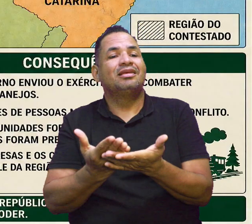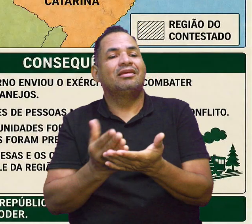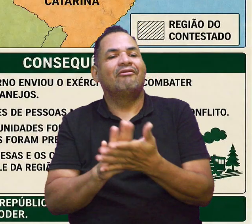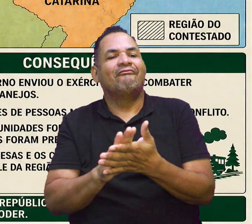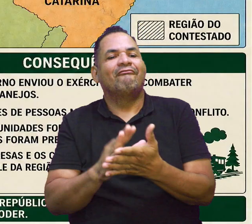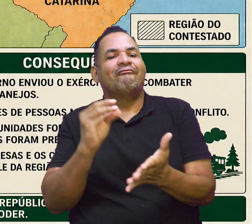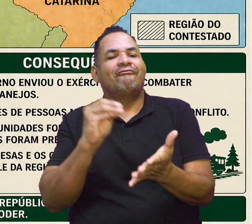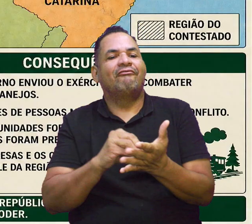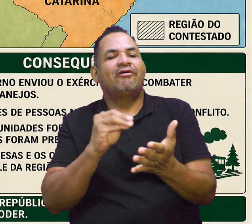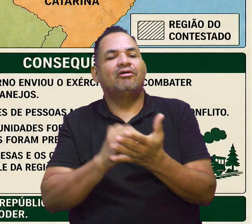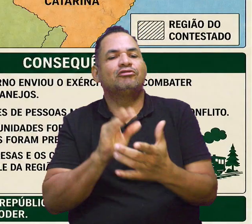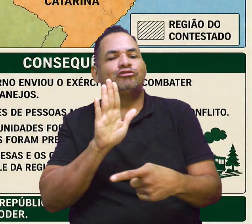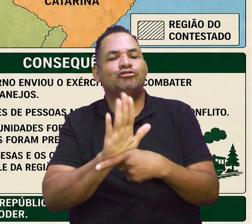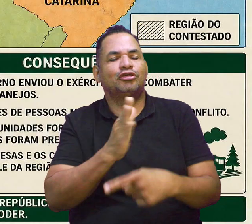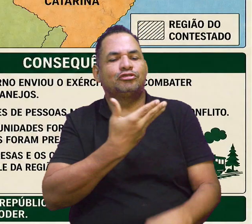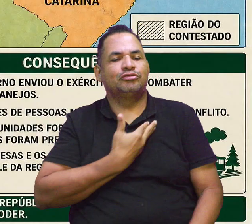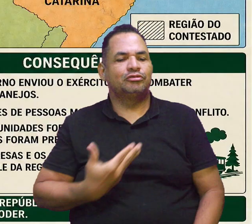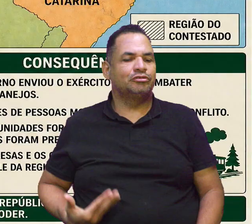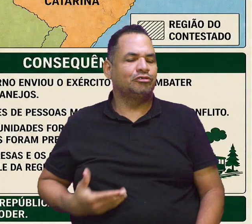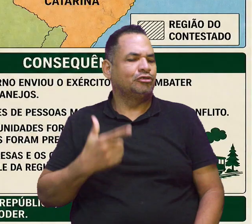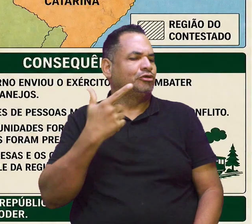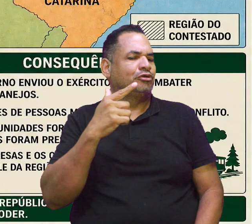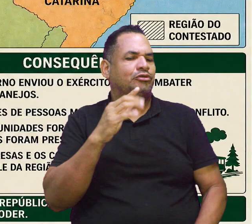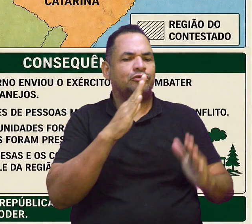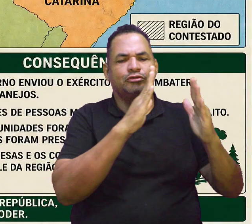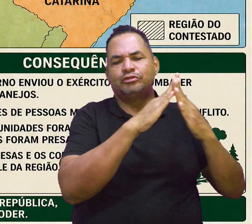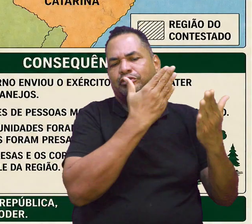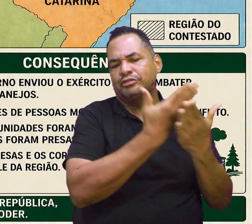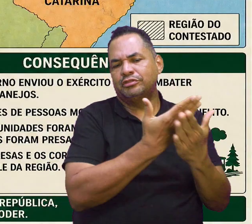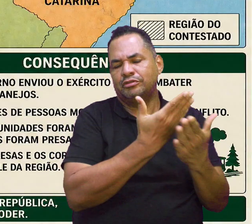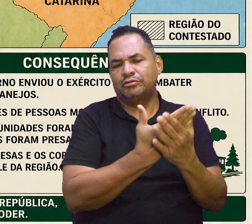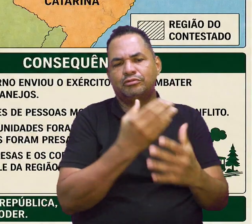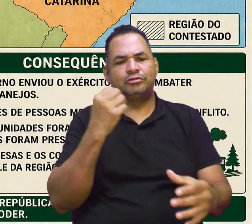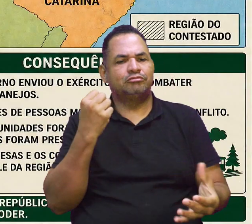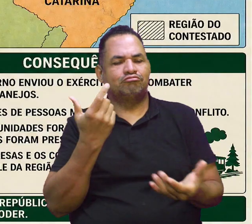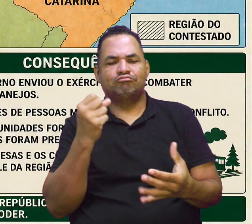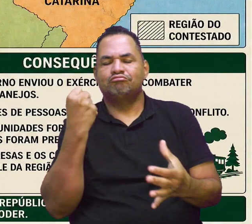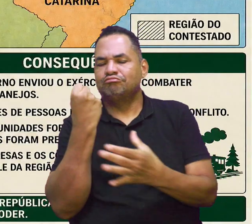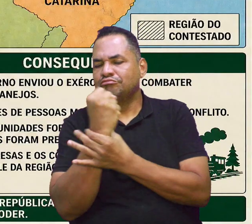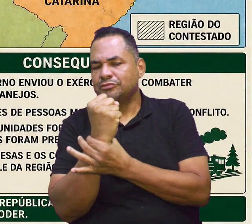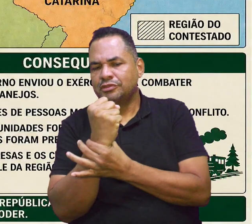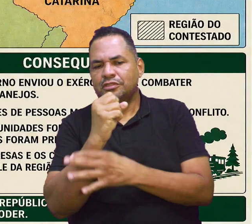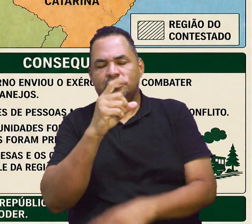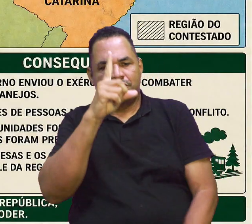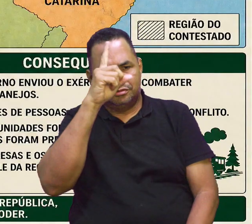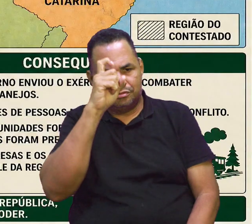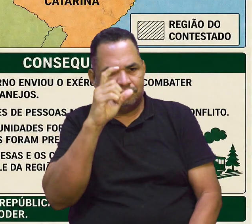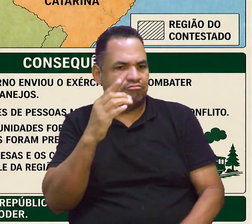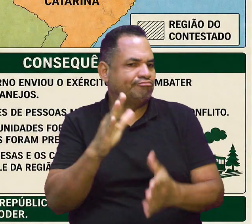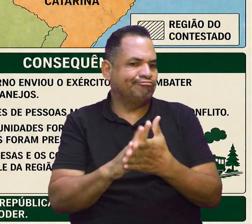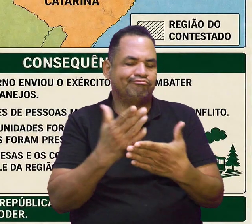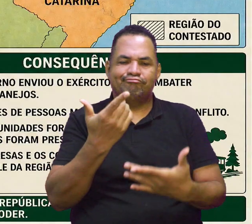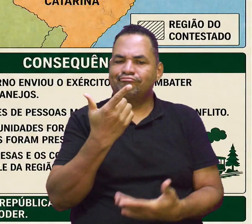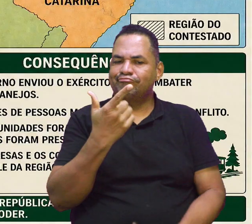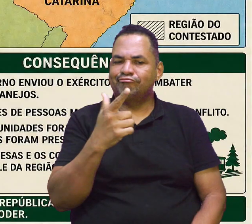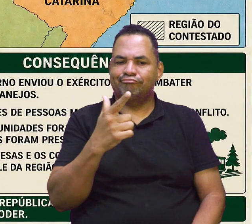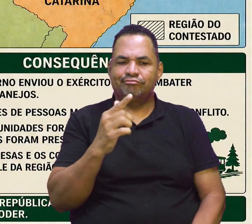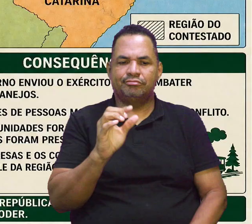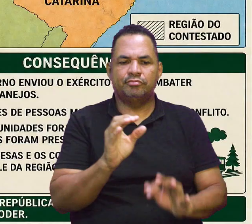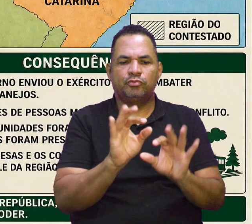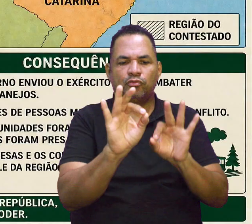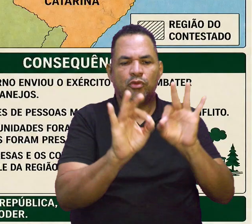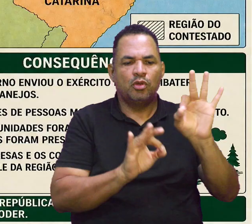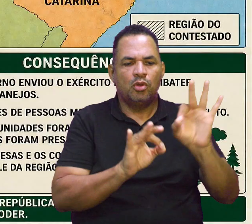saúde, segurança e educação para todo mundo. Os sertanejos se organizaram em comunidades de resistência